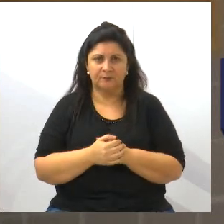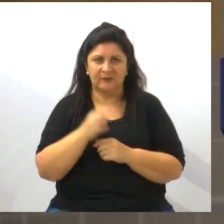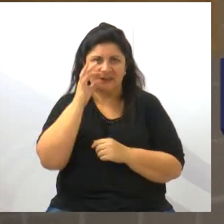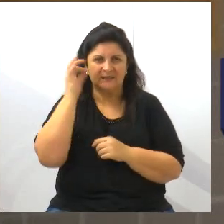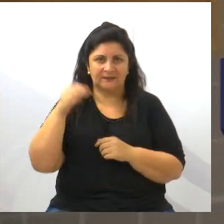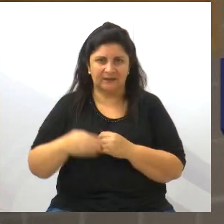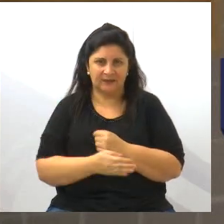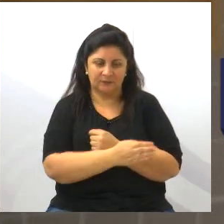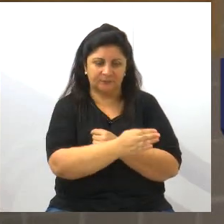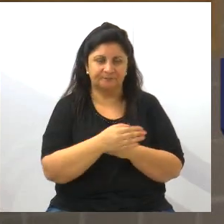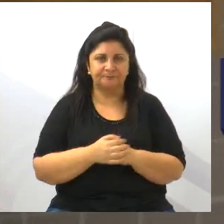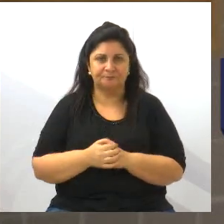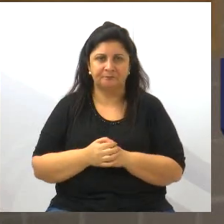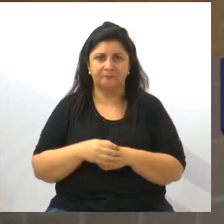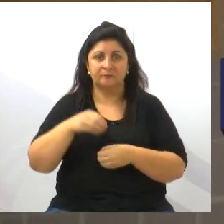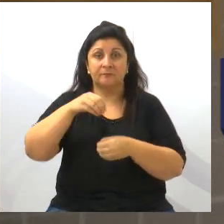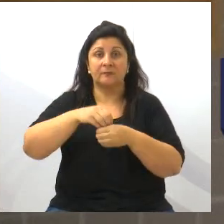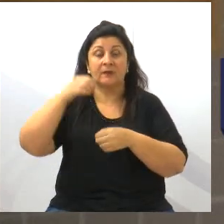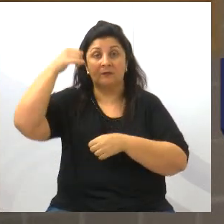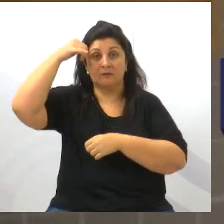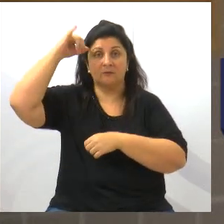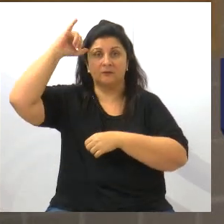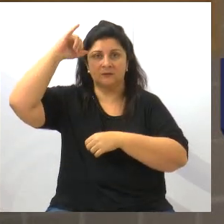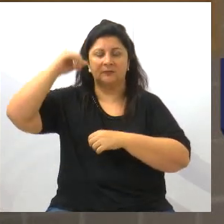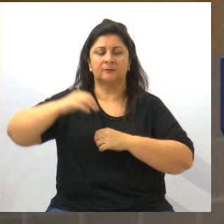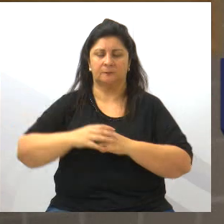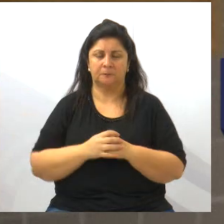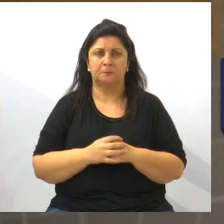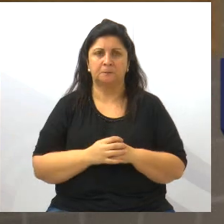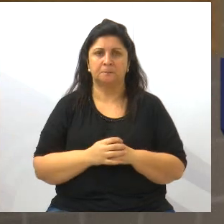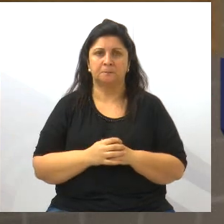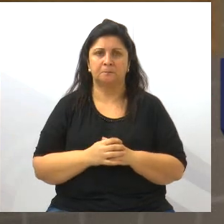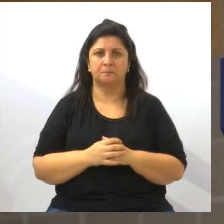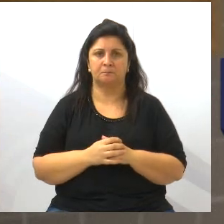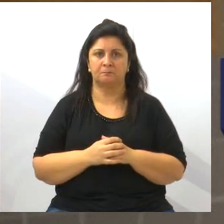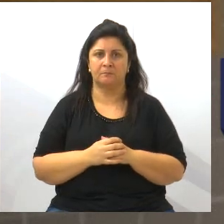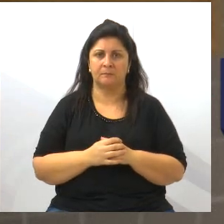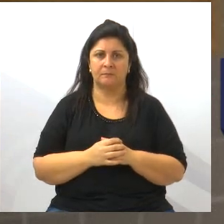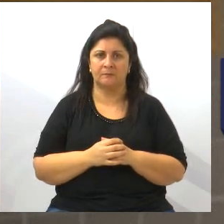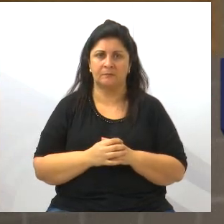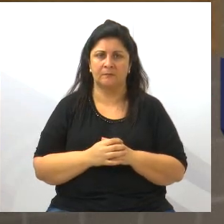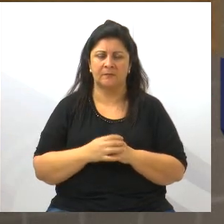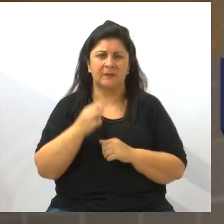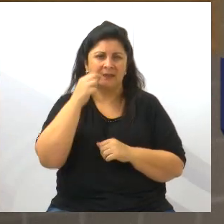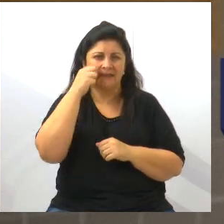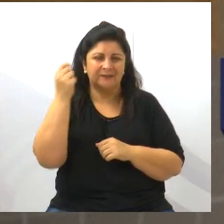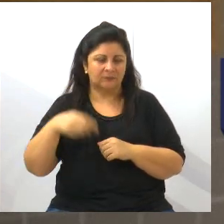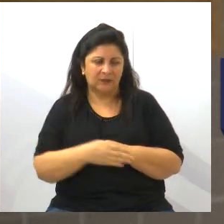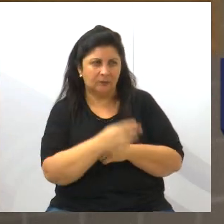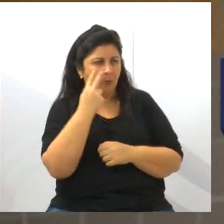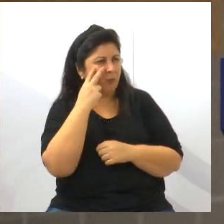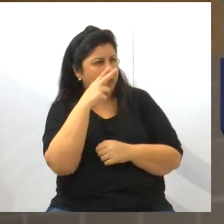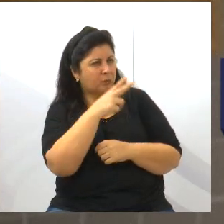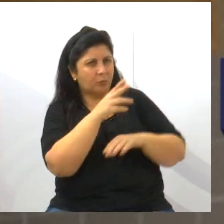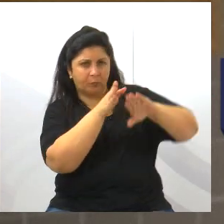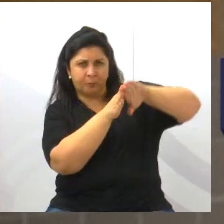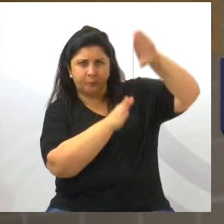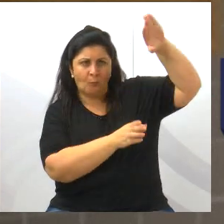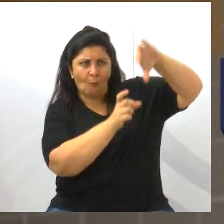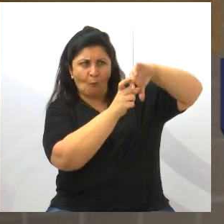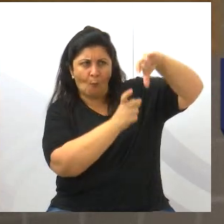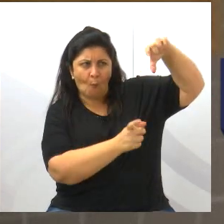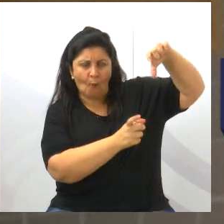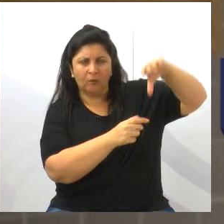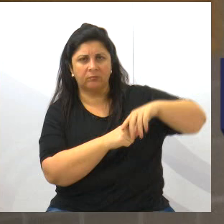e é uma fábula corporativa. Um rato, olhando para o buraco da parede, viu que o